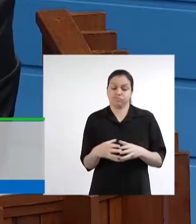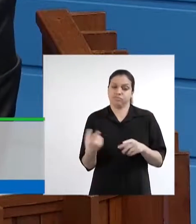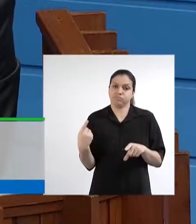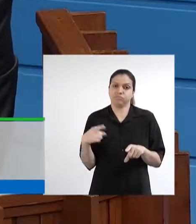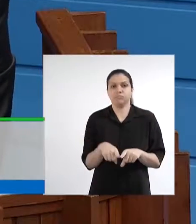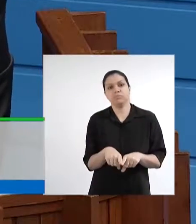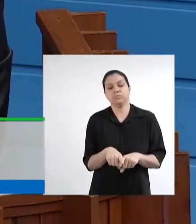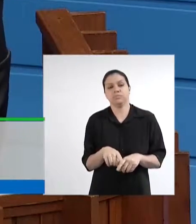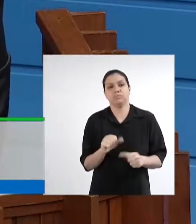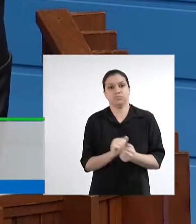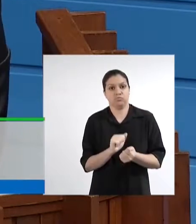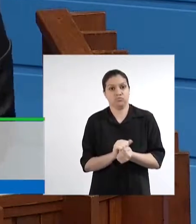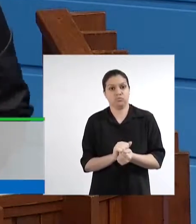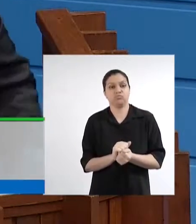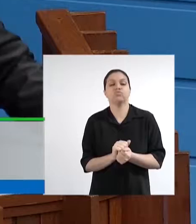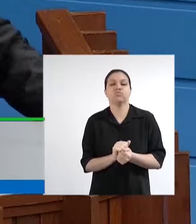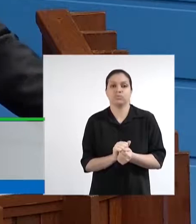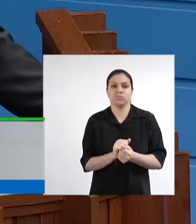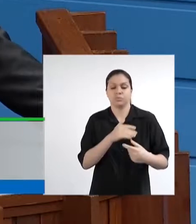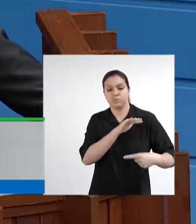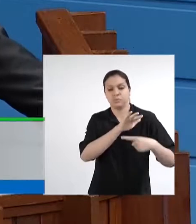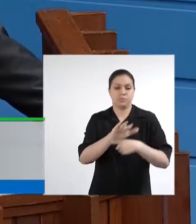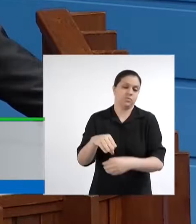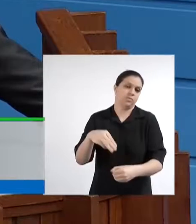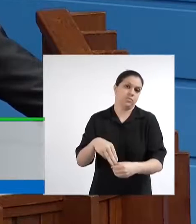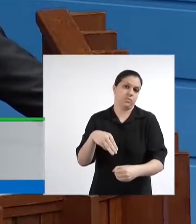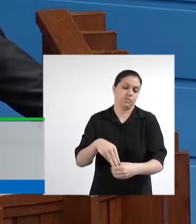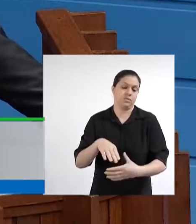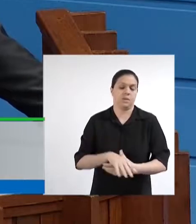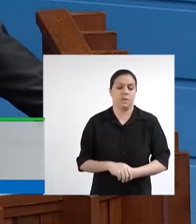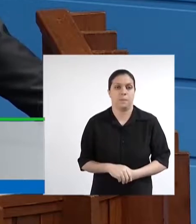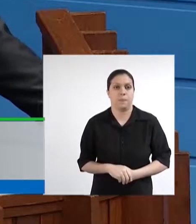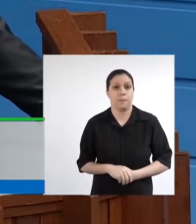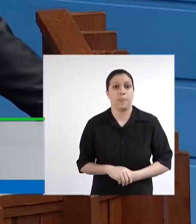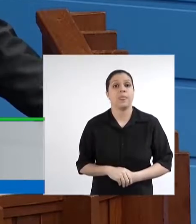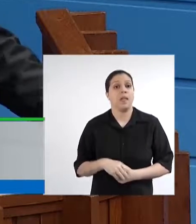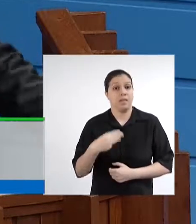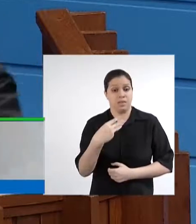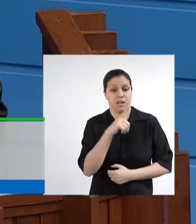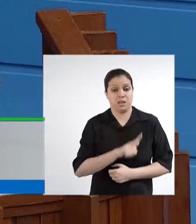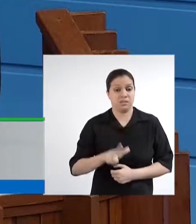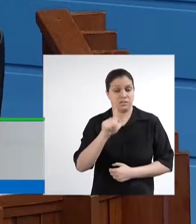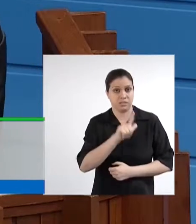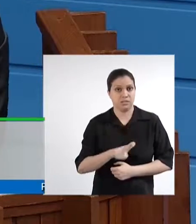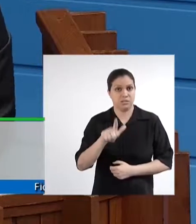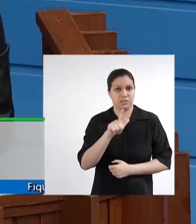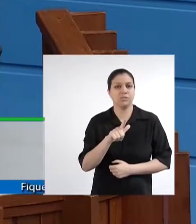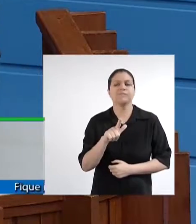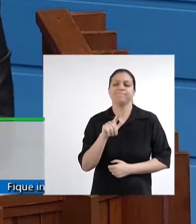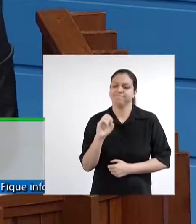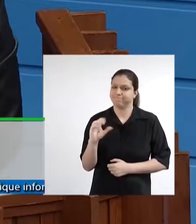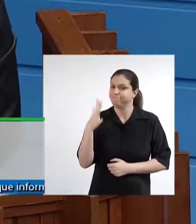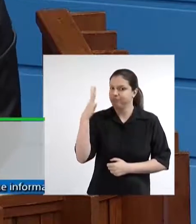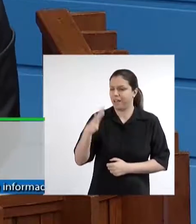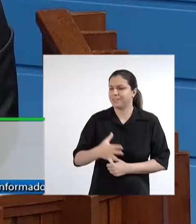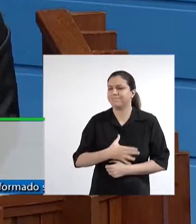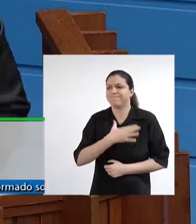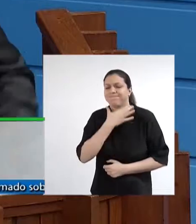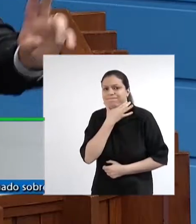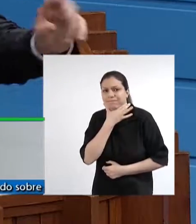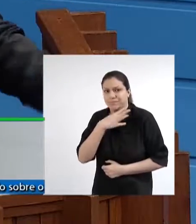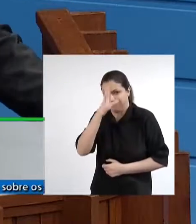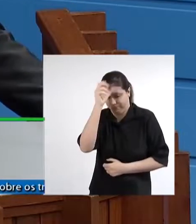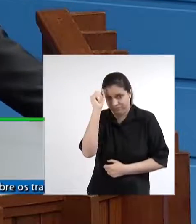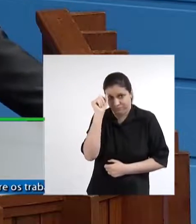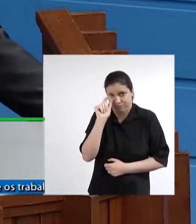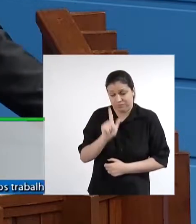de mãos dadas em favor do nosso município. Três Lagoas, que também sentiu a crise quando ela chegou no Mato Grosso do